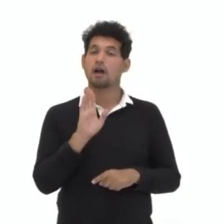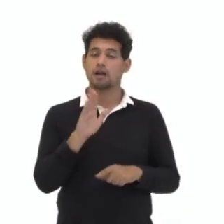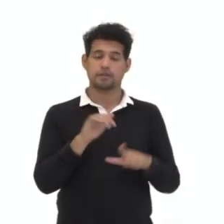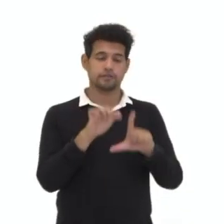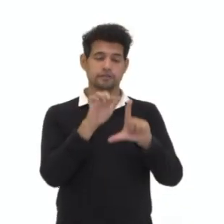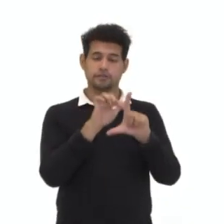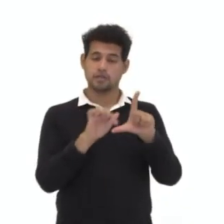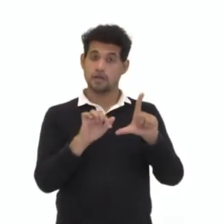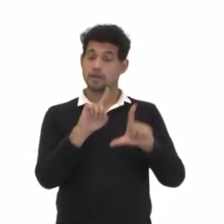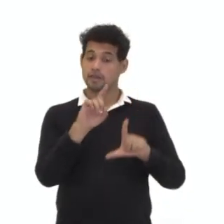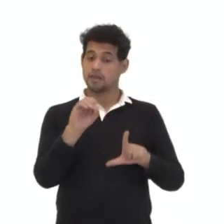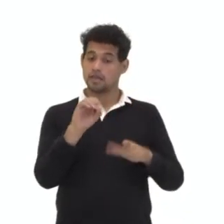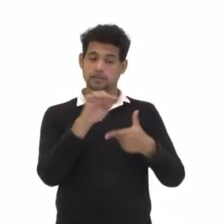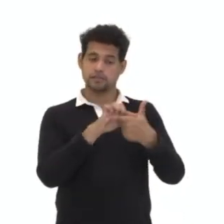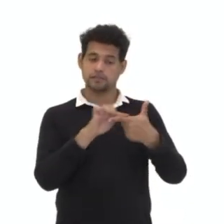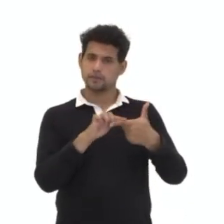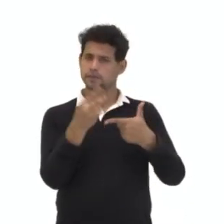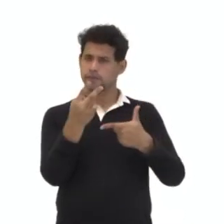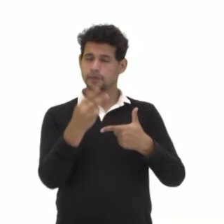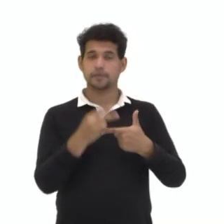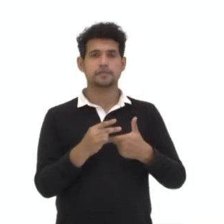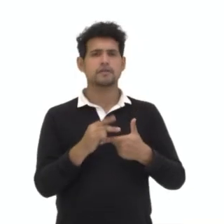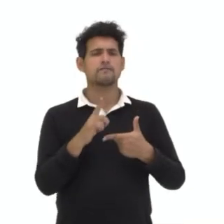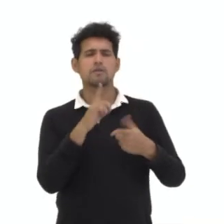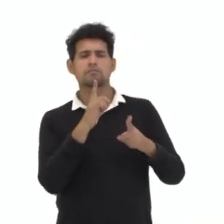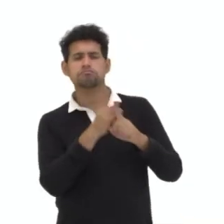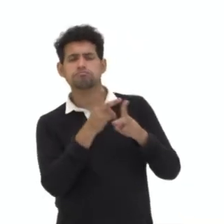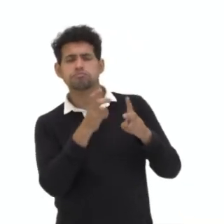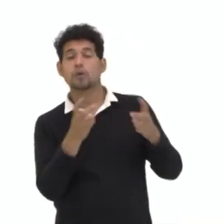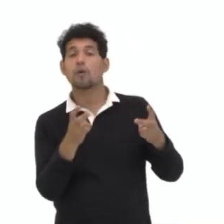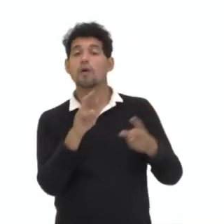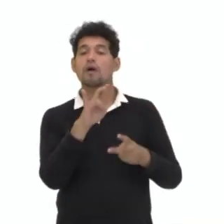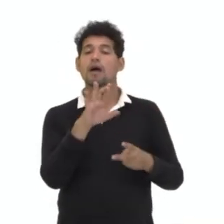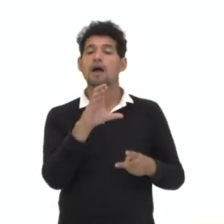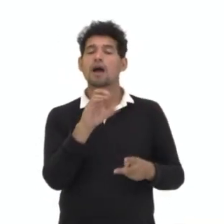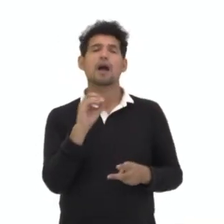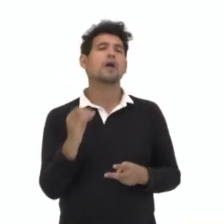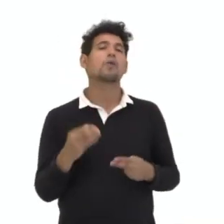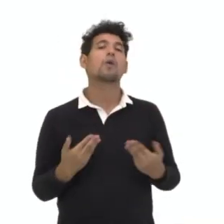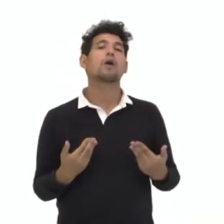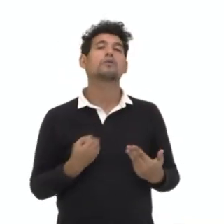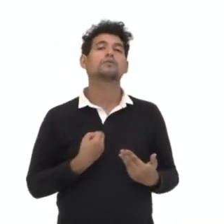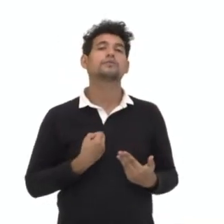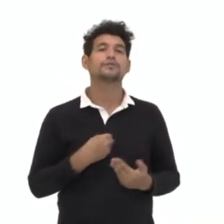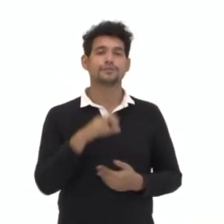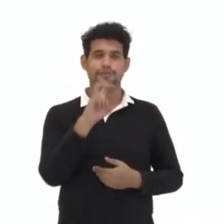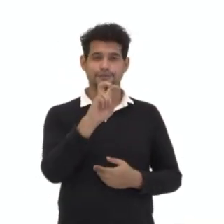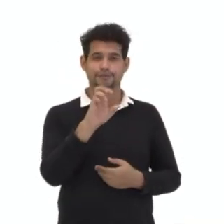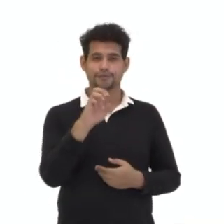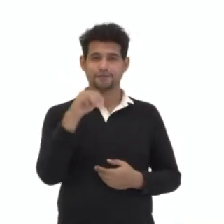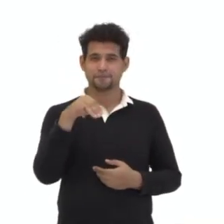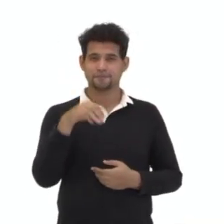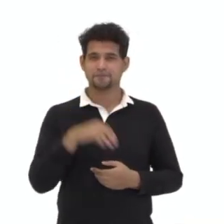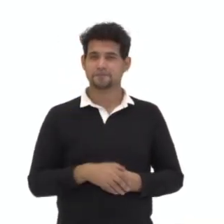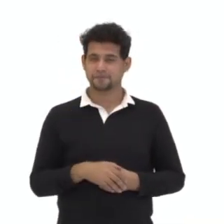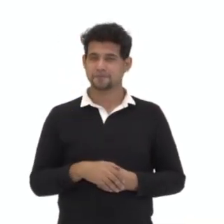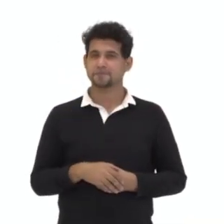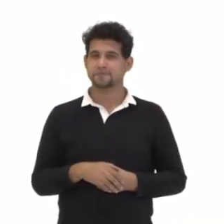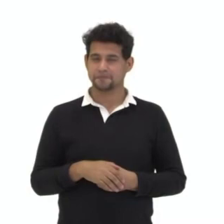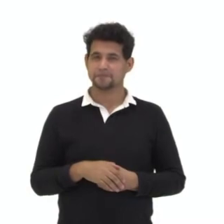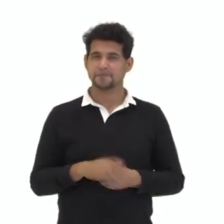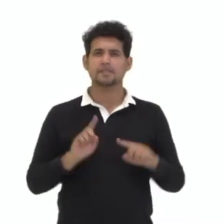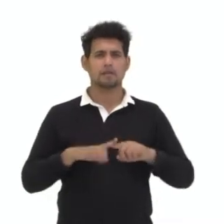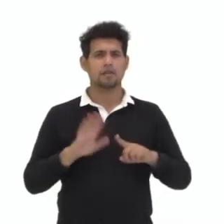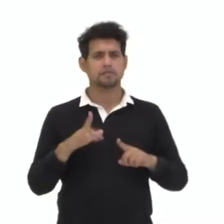foi 10, divido por 2, vou encontrar o raio no valor de 5 centímetros. Então, aqui eu encontrei